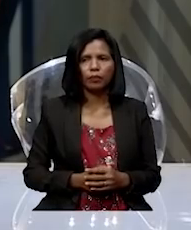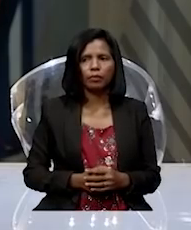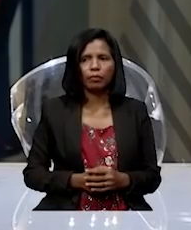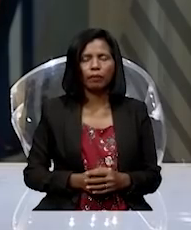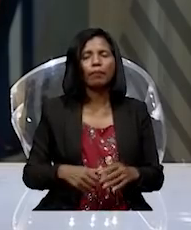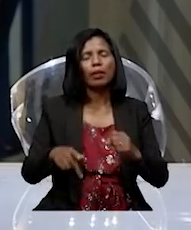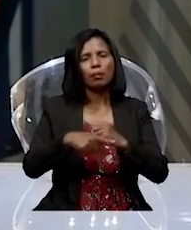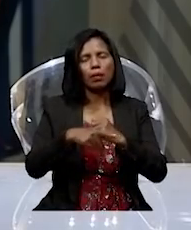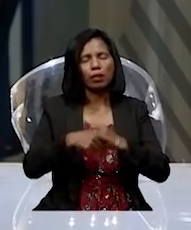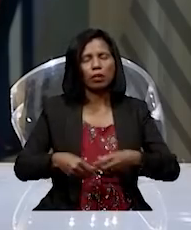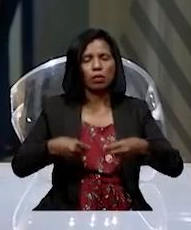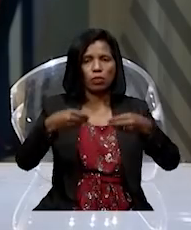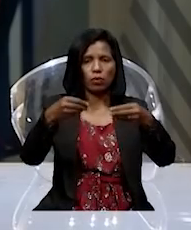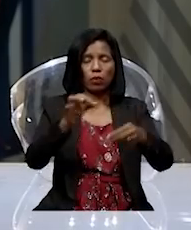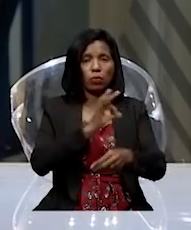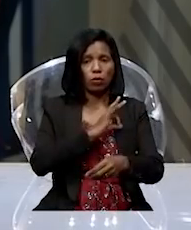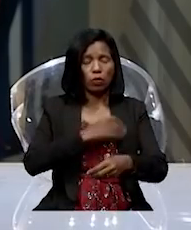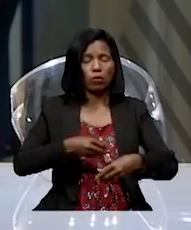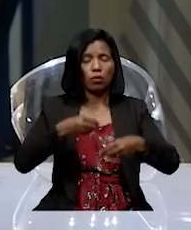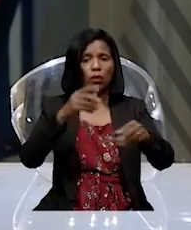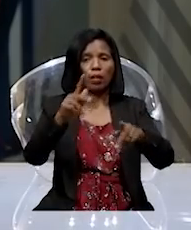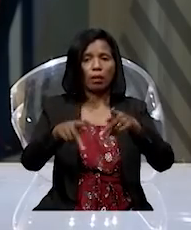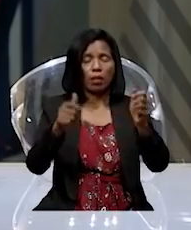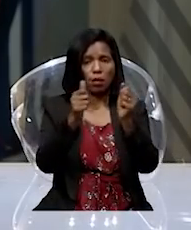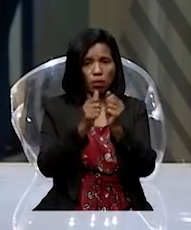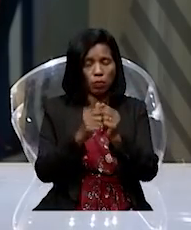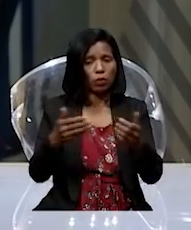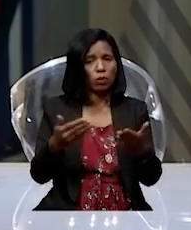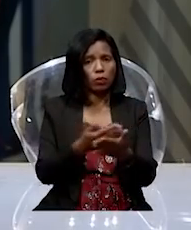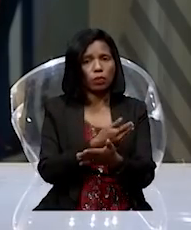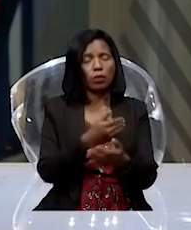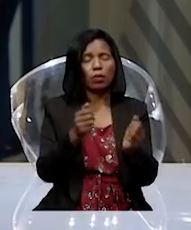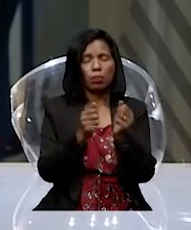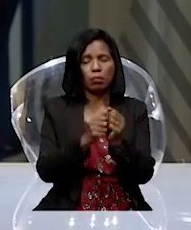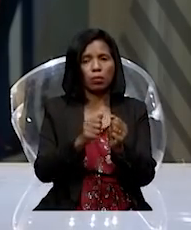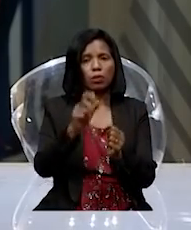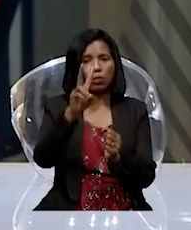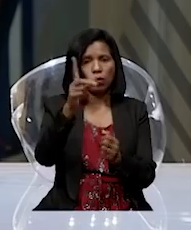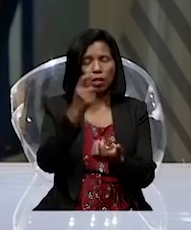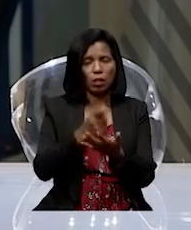Parte do conto foi posse para militante Fon Rijun Ruaresten e a município Cova Lima.